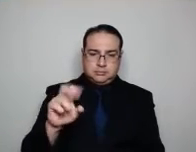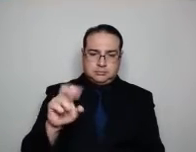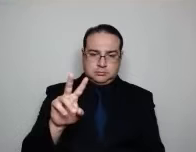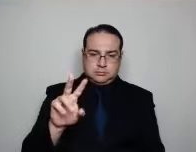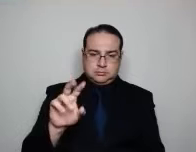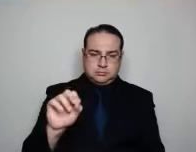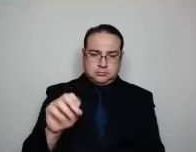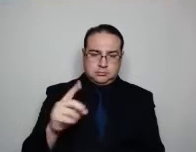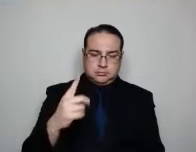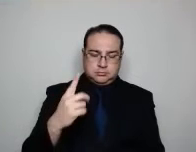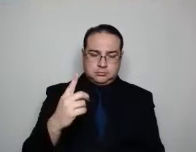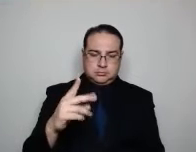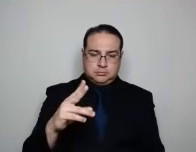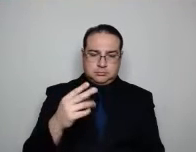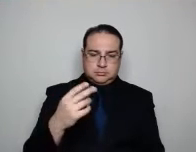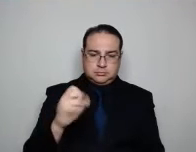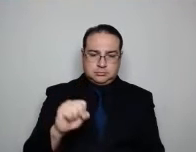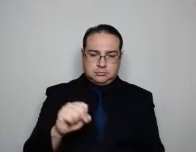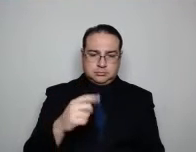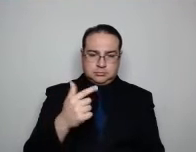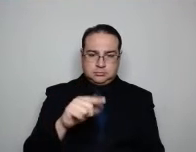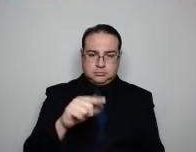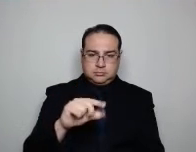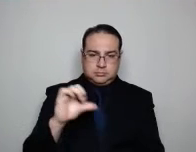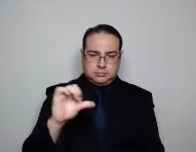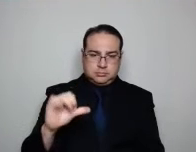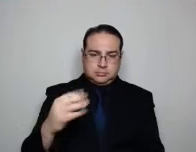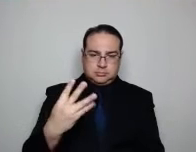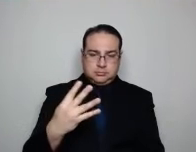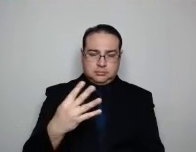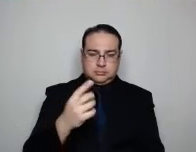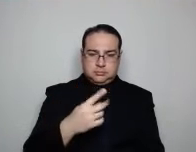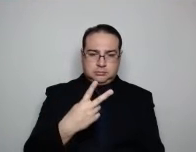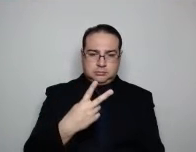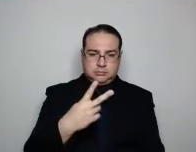158-94-2022. Agravante Porcina Importe Automóveis.